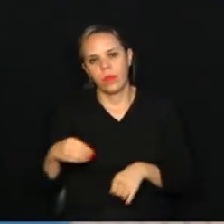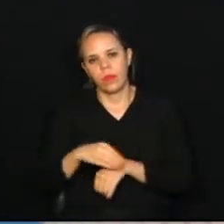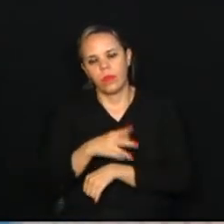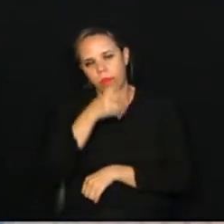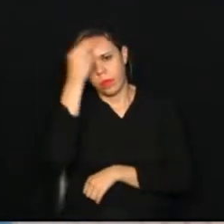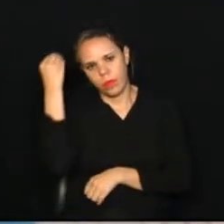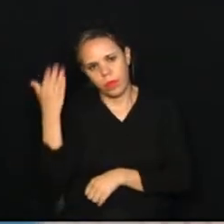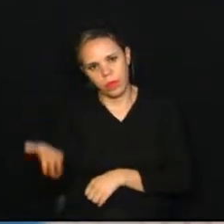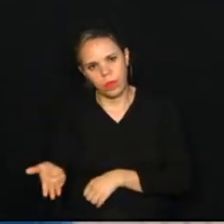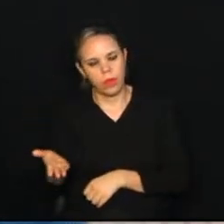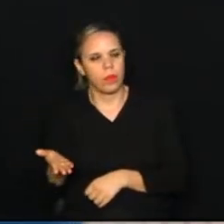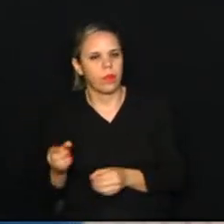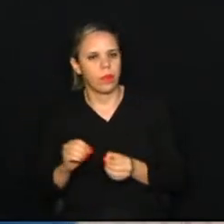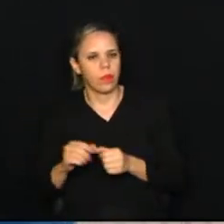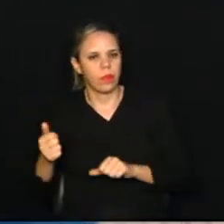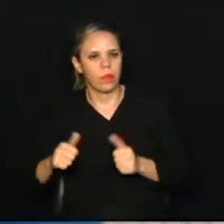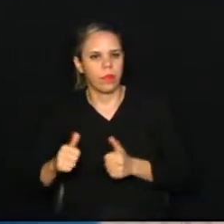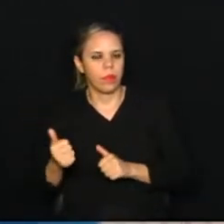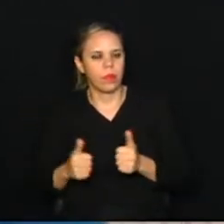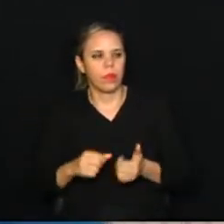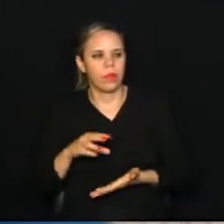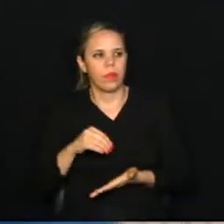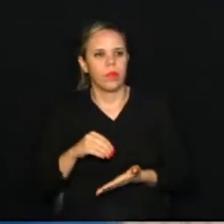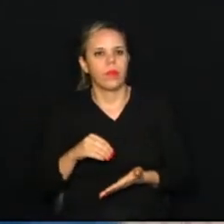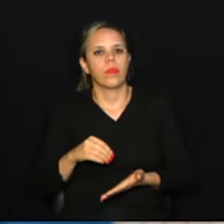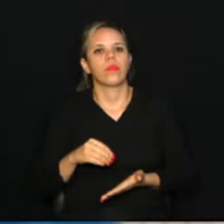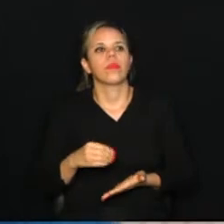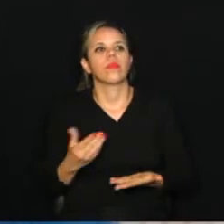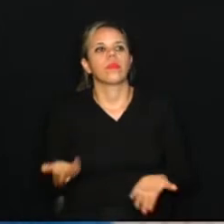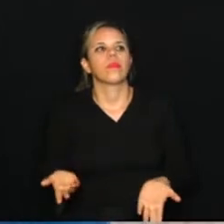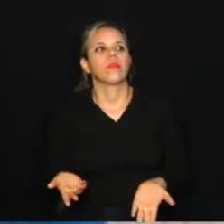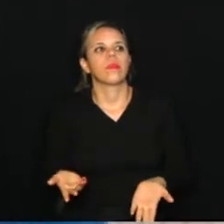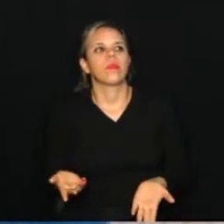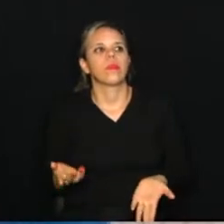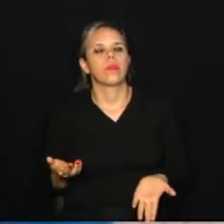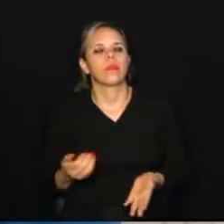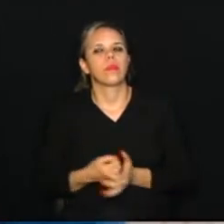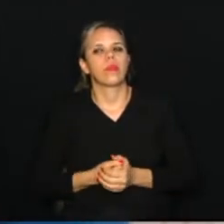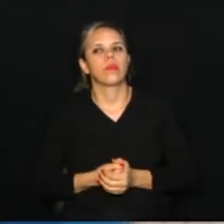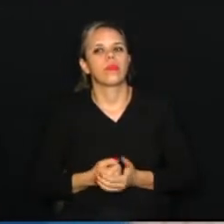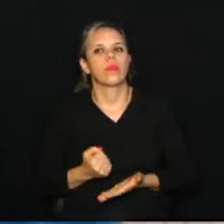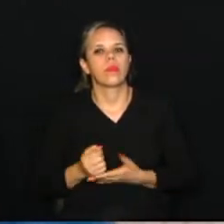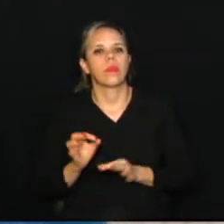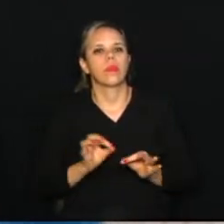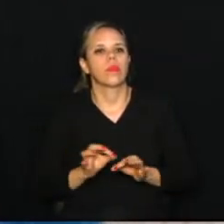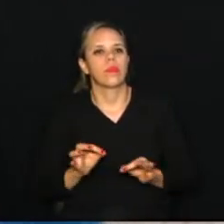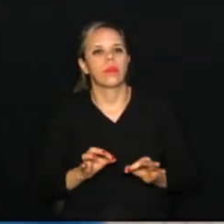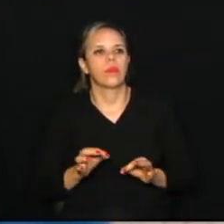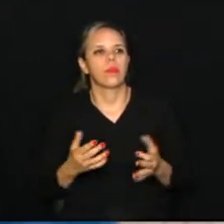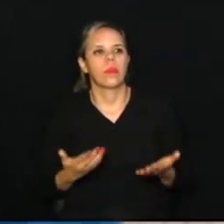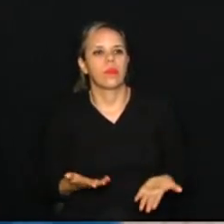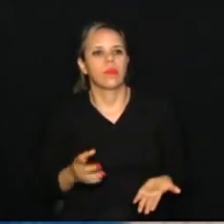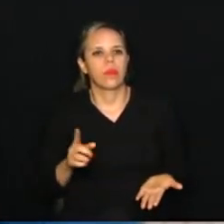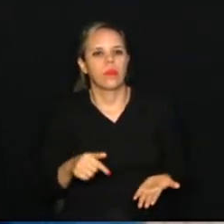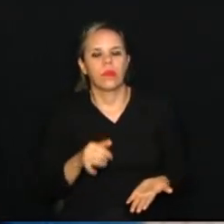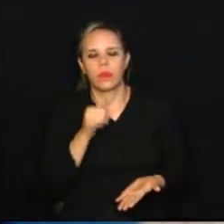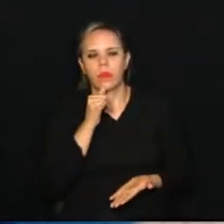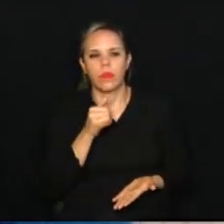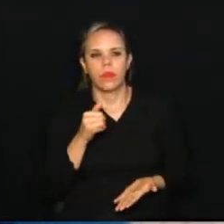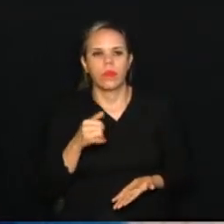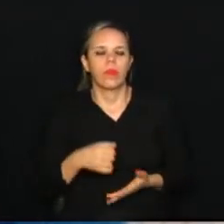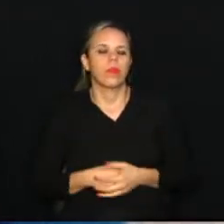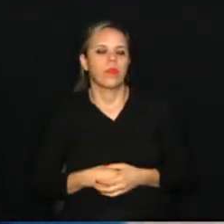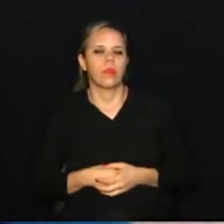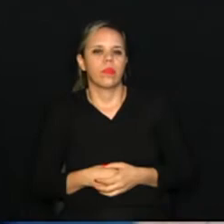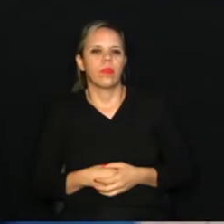prefeitura, e esse faz a tramitação digital. Então, essa ajuda. E, sem dúvida, a questão, o pode